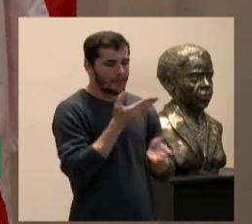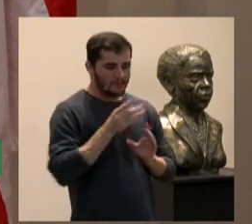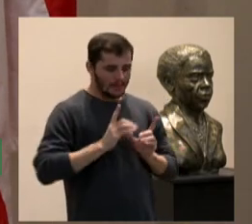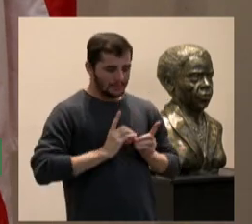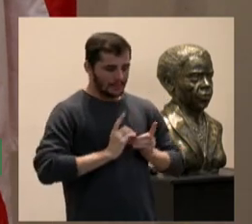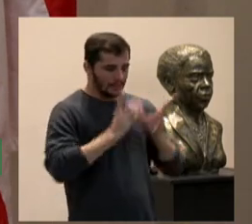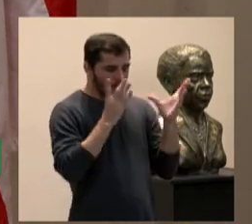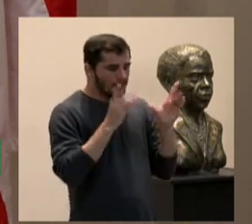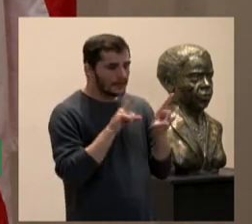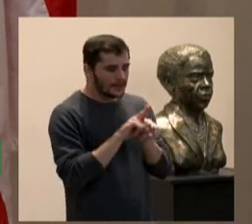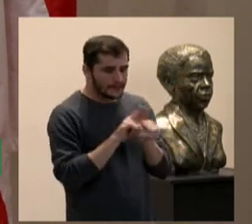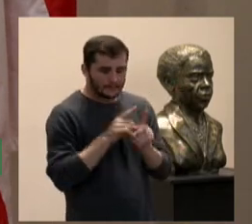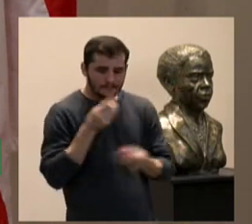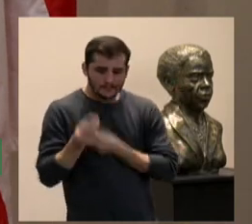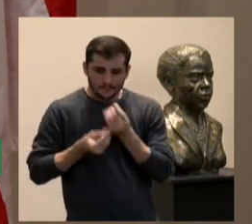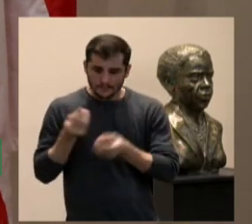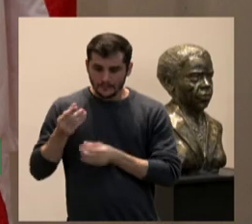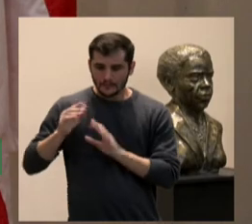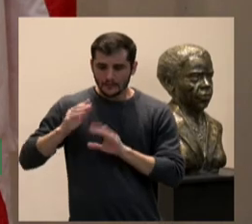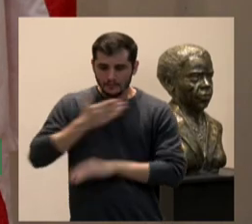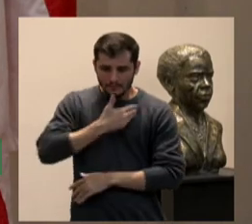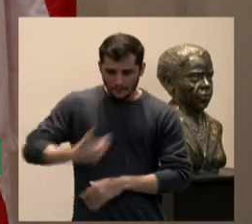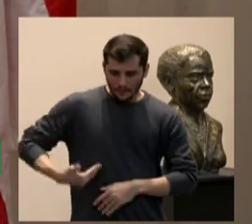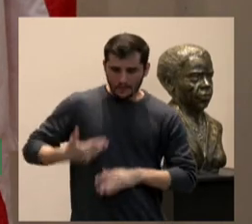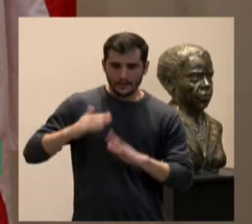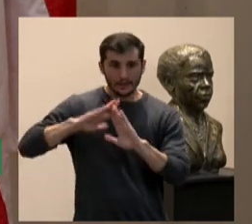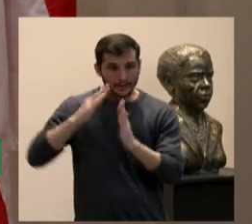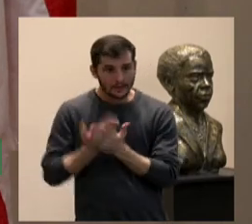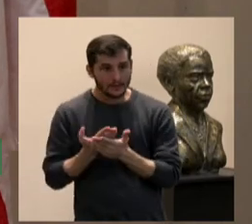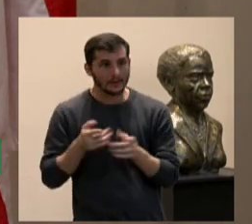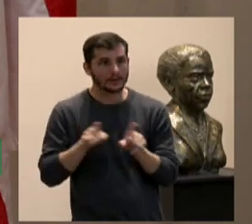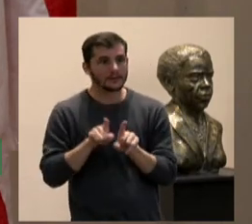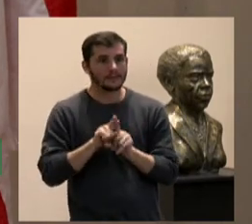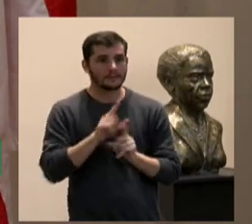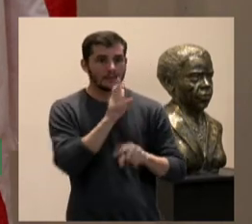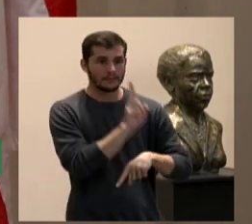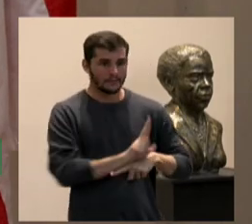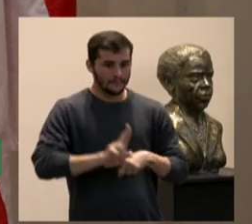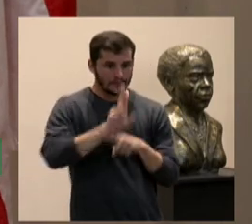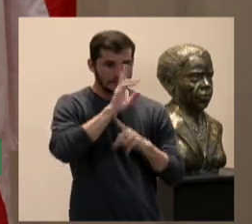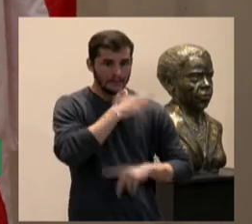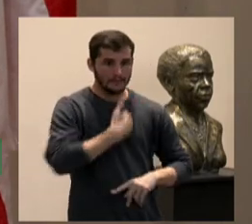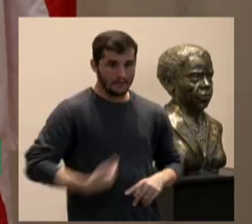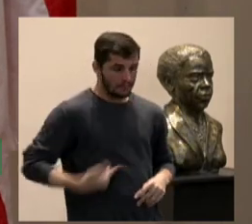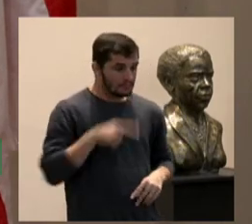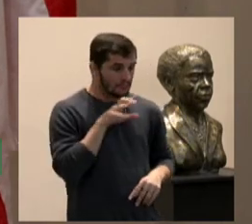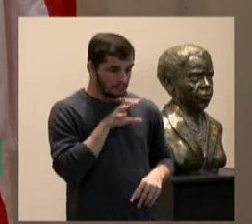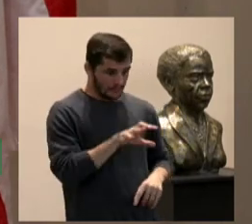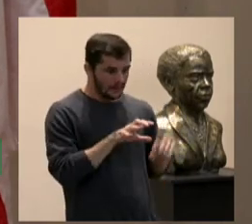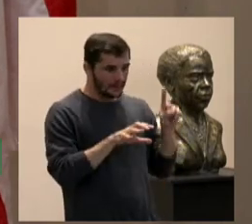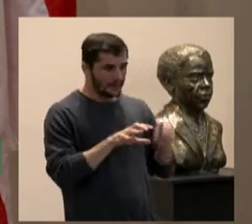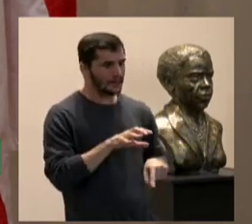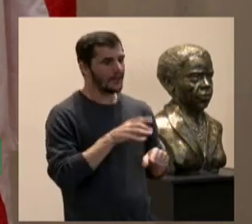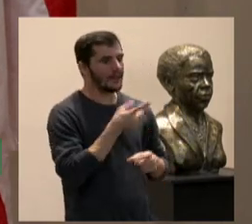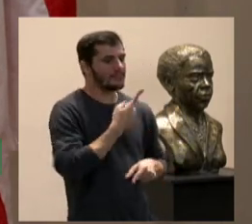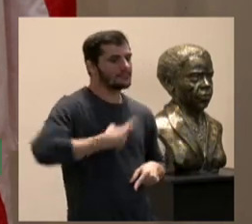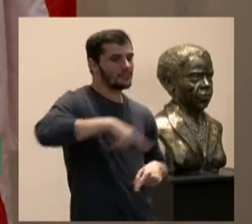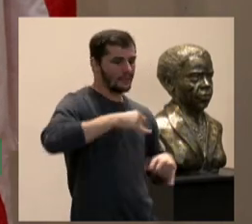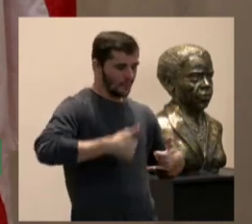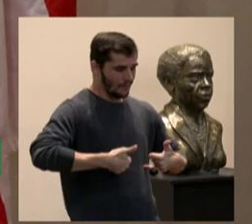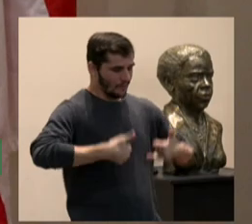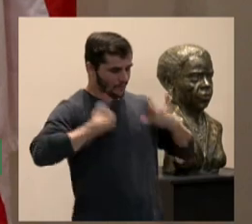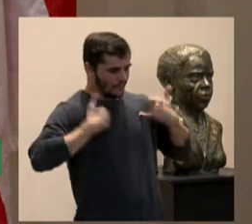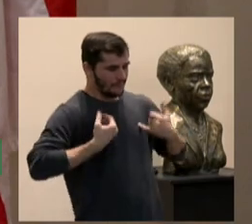democracia, com a escola pública, com a universidade pública. E eu acho que isso é o que, de fato, nos orgulha de